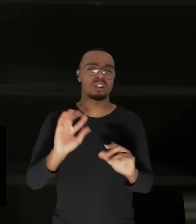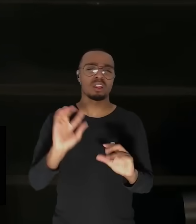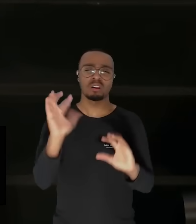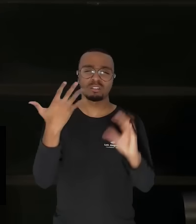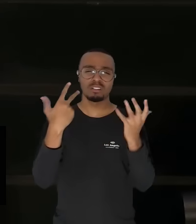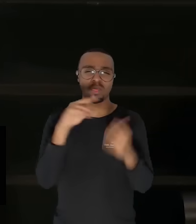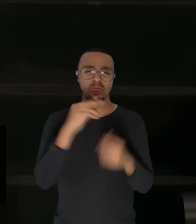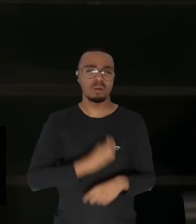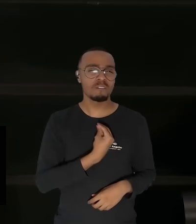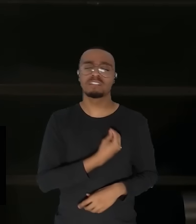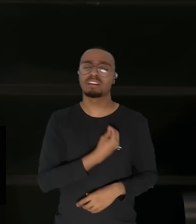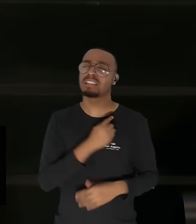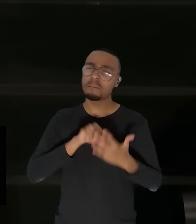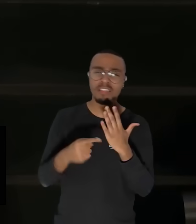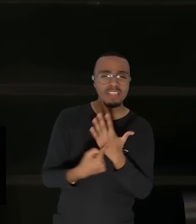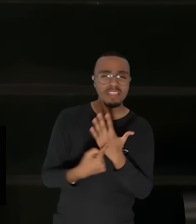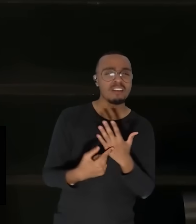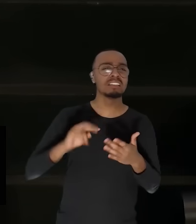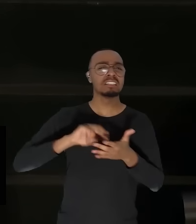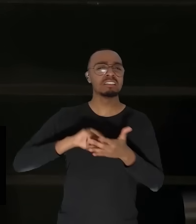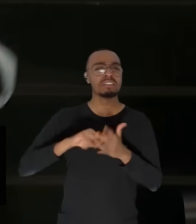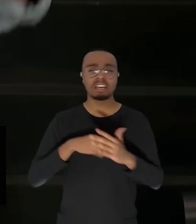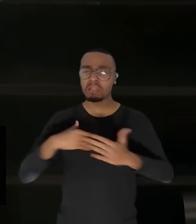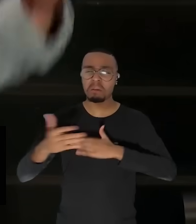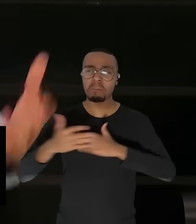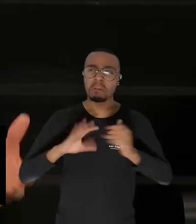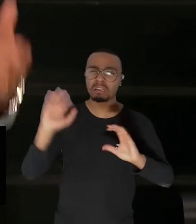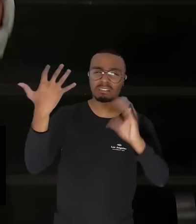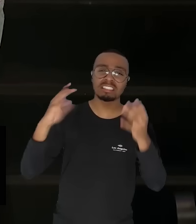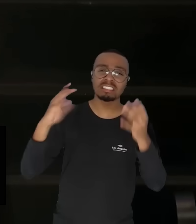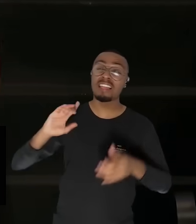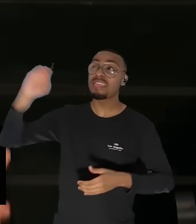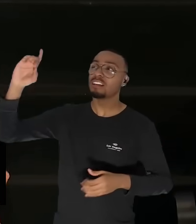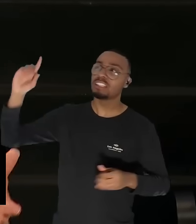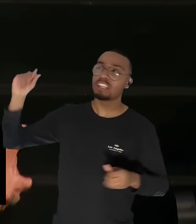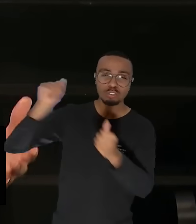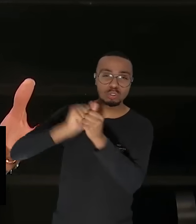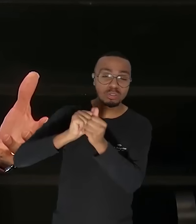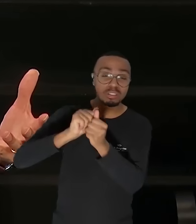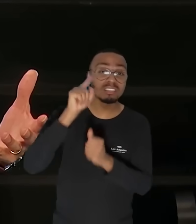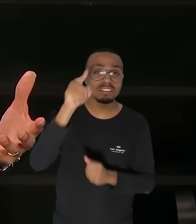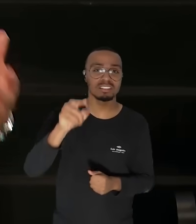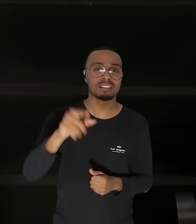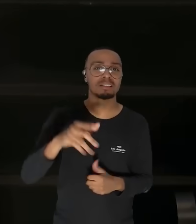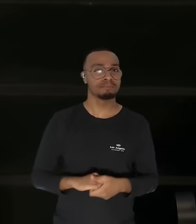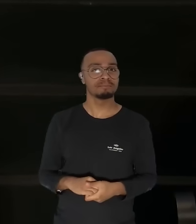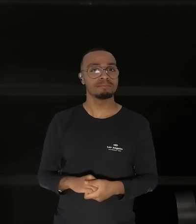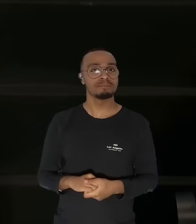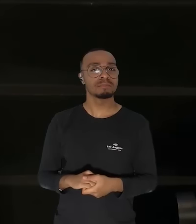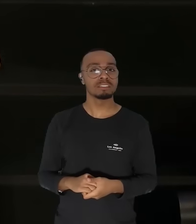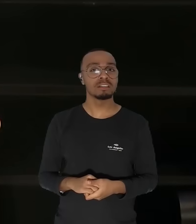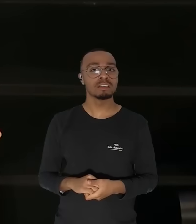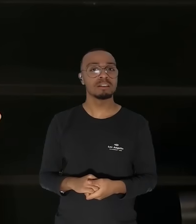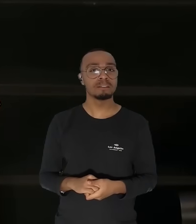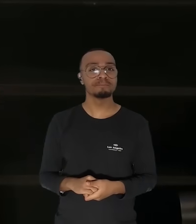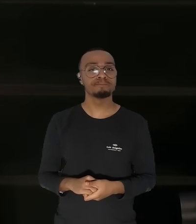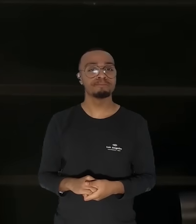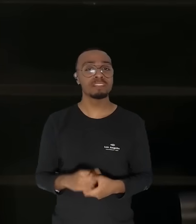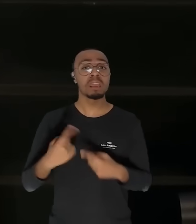Por que que Deus está prometendo isso? Porque tem momentos que você vai viver que isso não vai ser